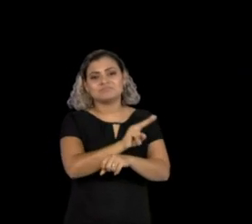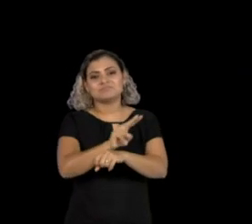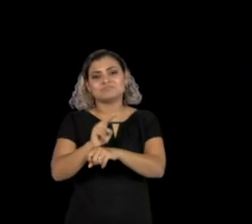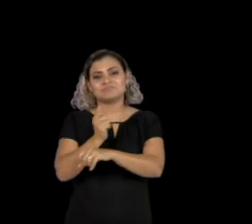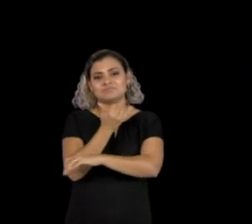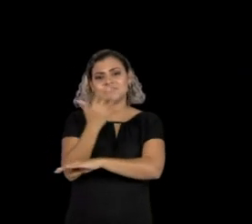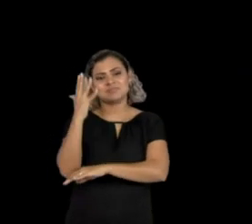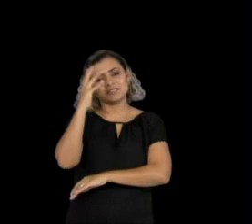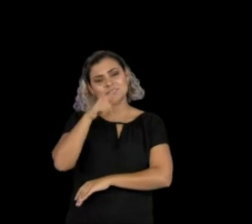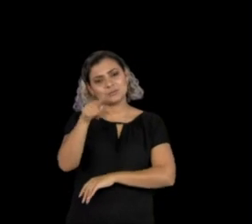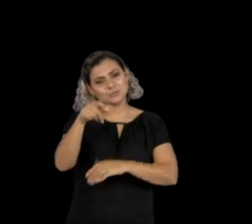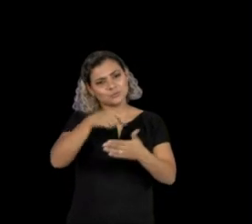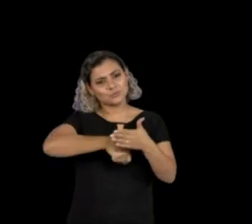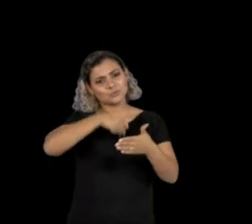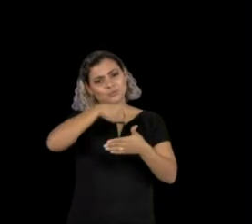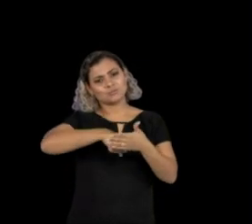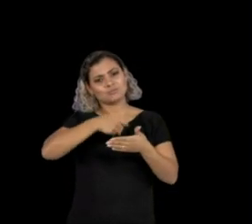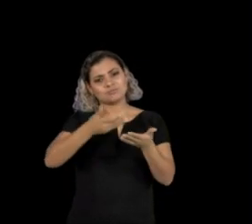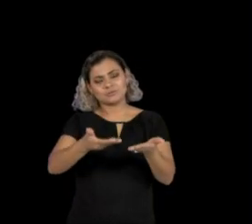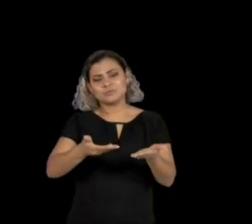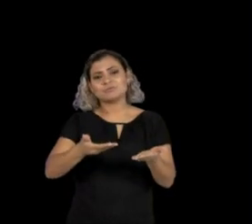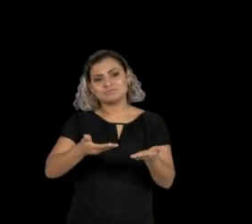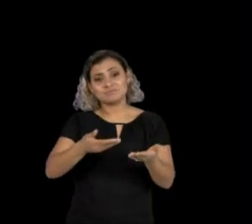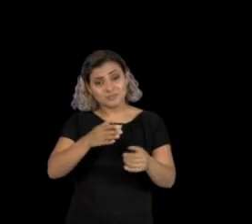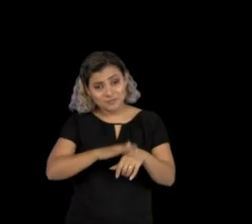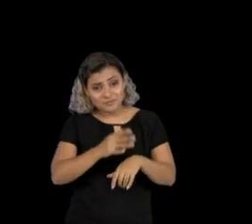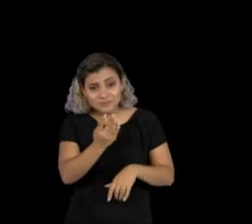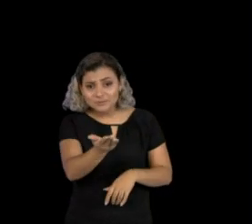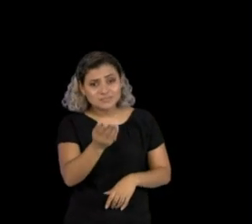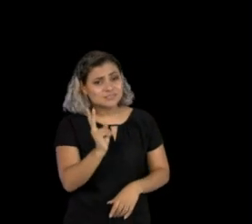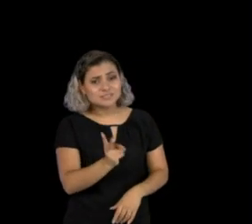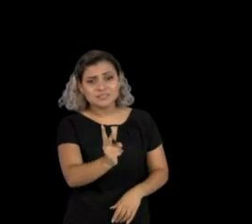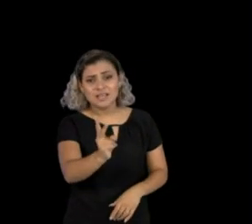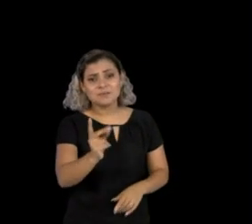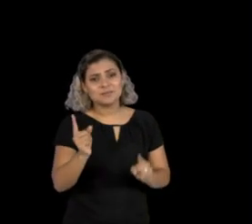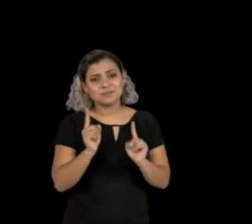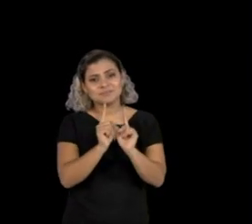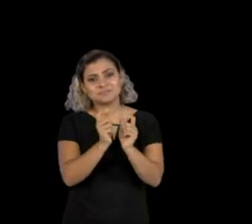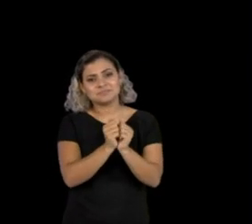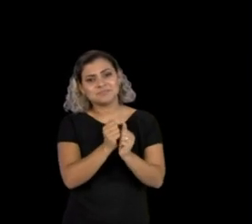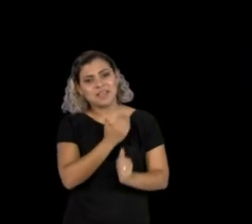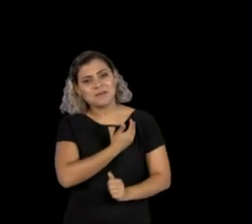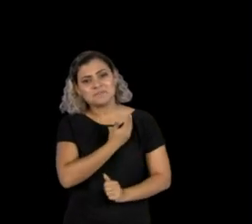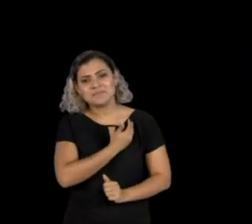luta linda, e você sempre uma excelente companheira